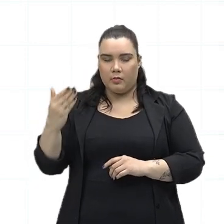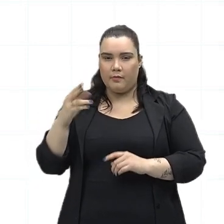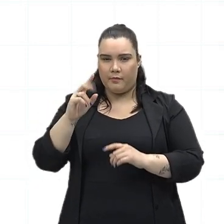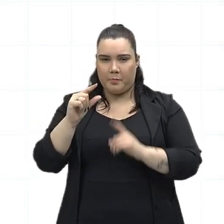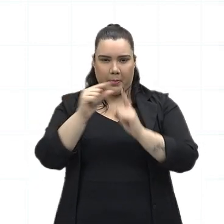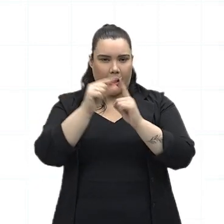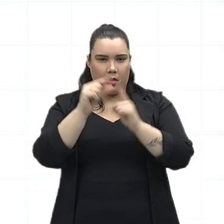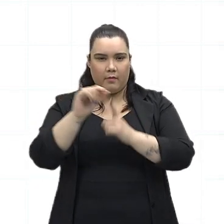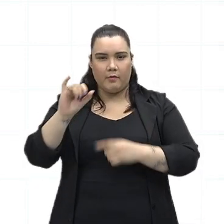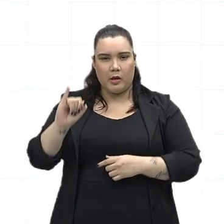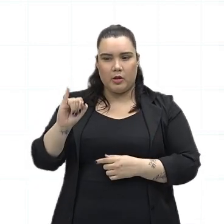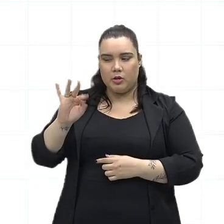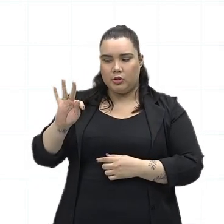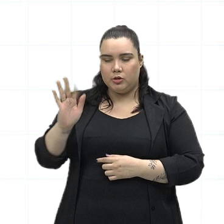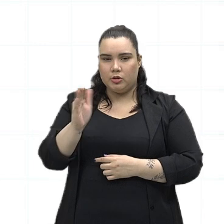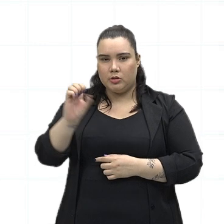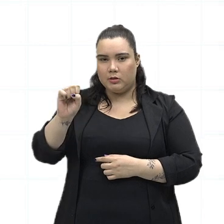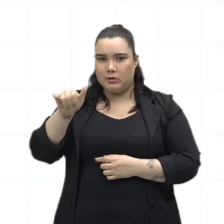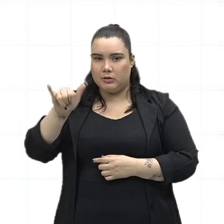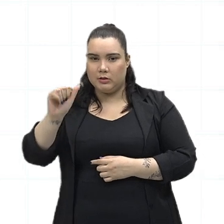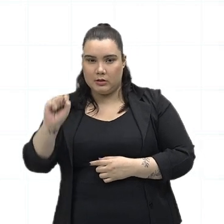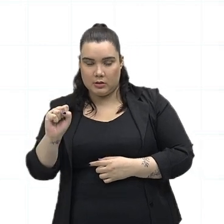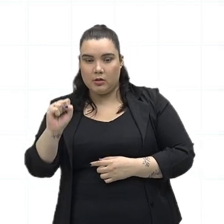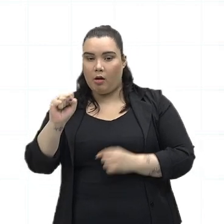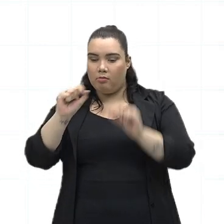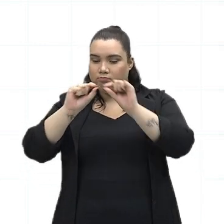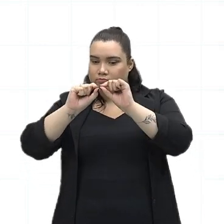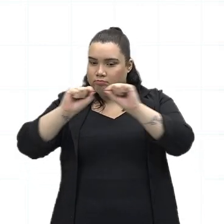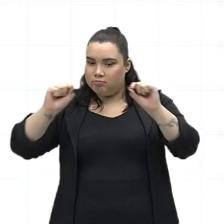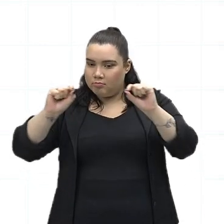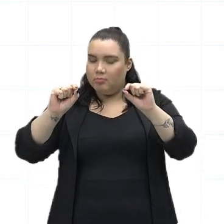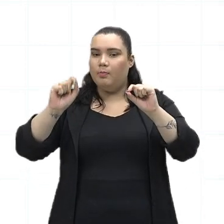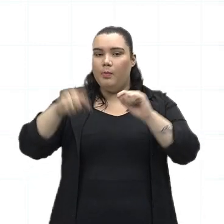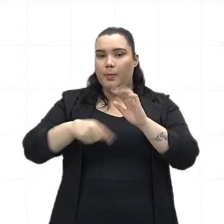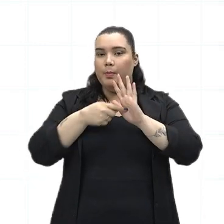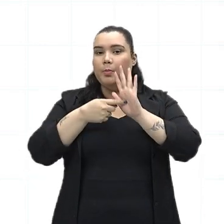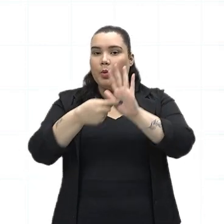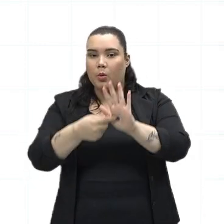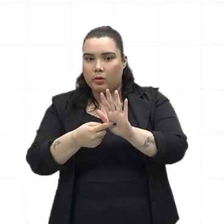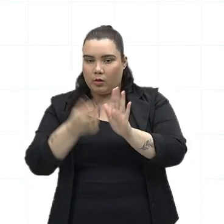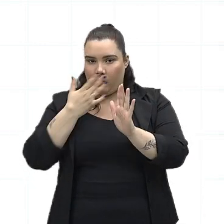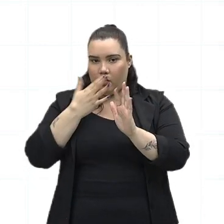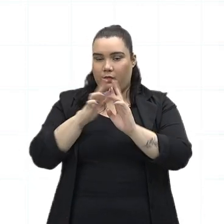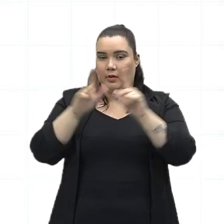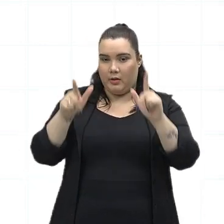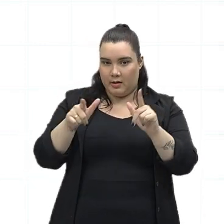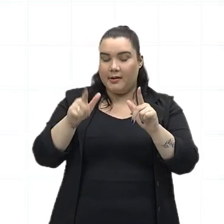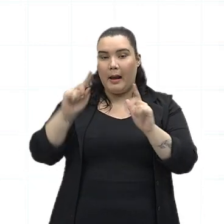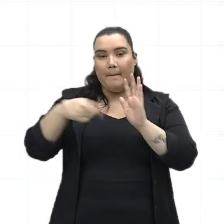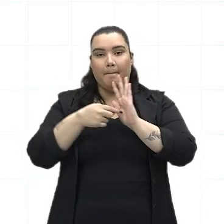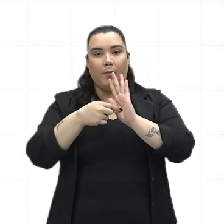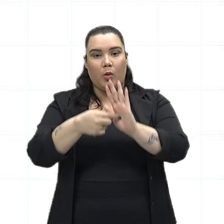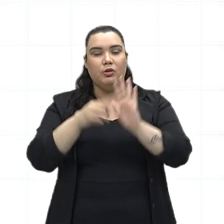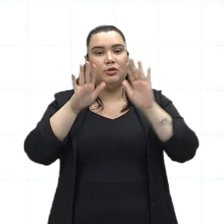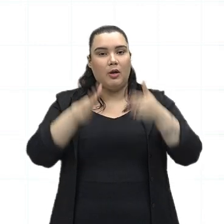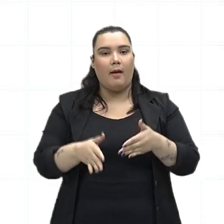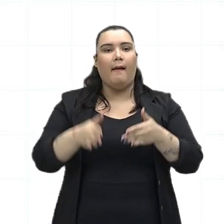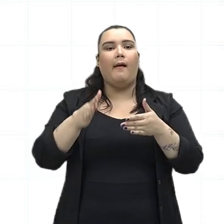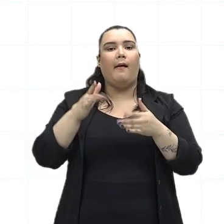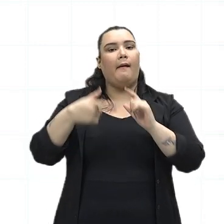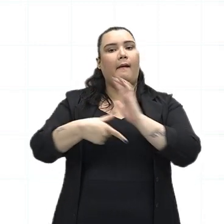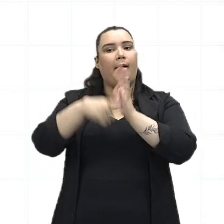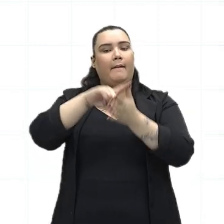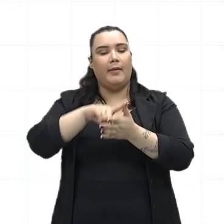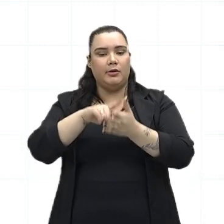ela tá substituindo algo que já foi mencionado ali no texto, tá bom? O que mais?